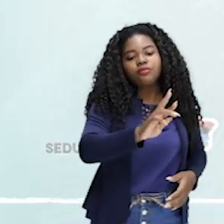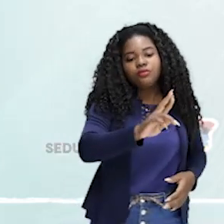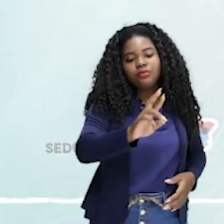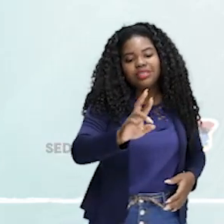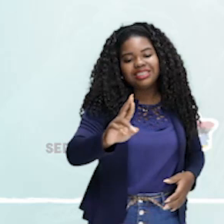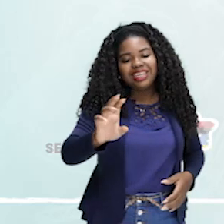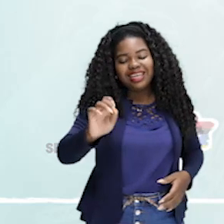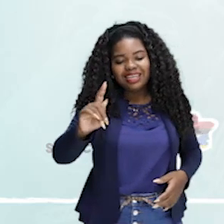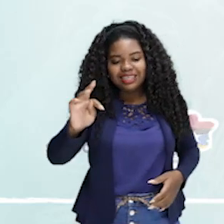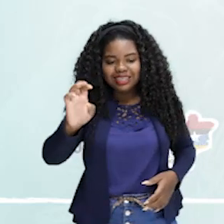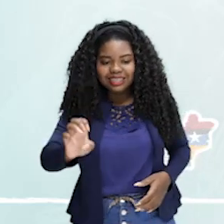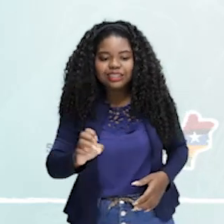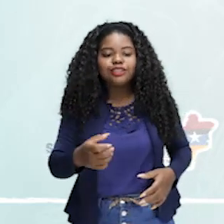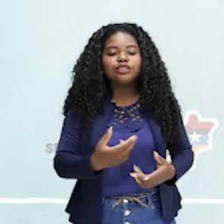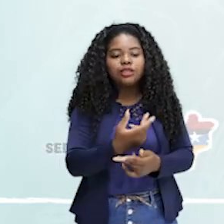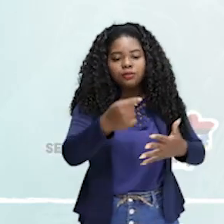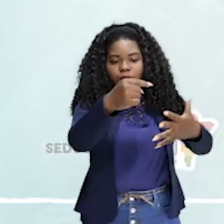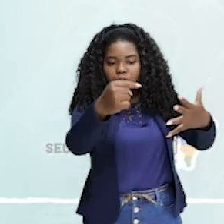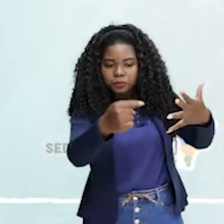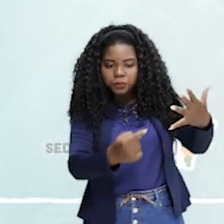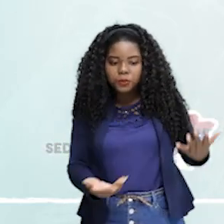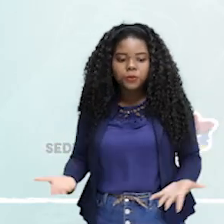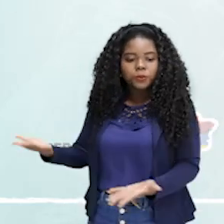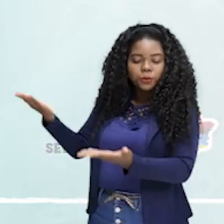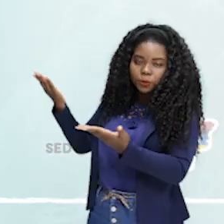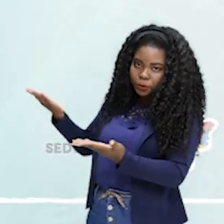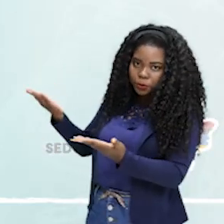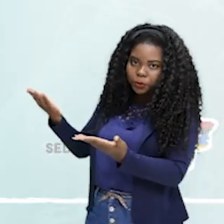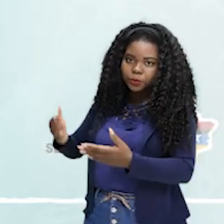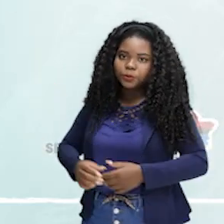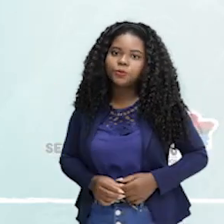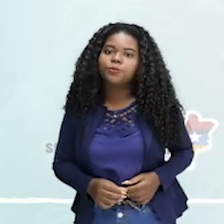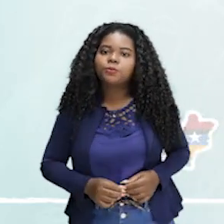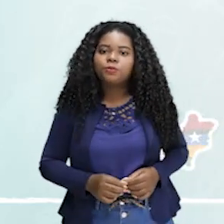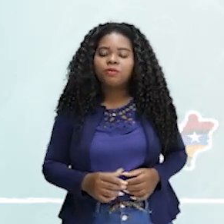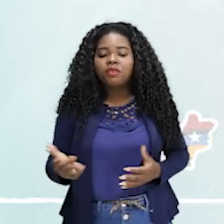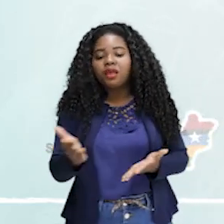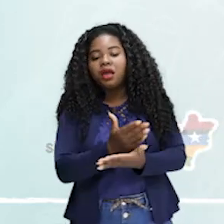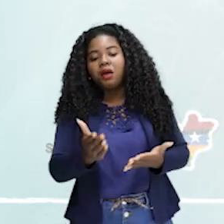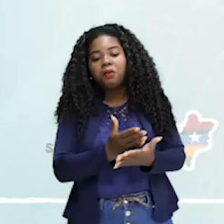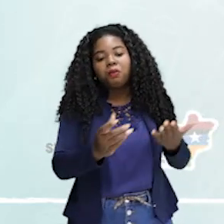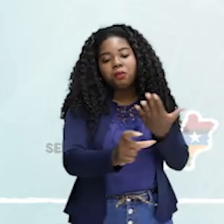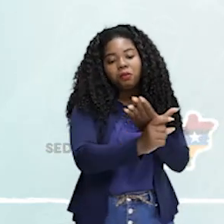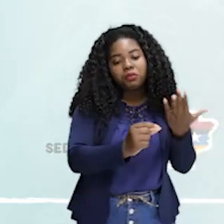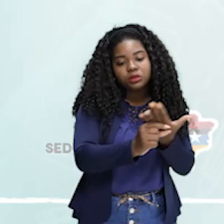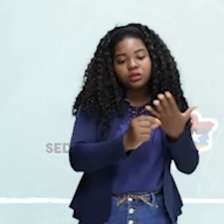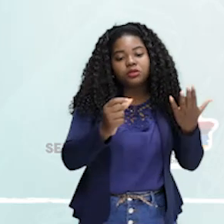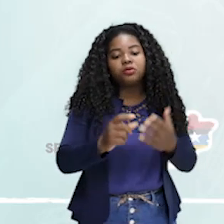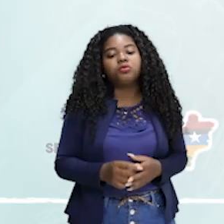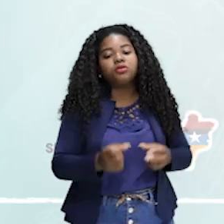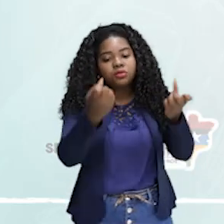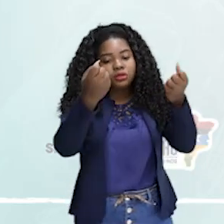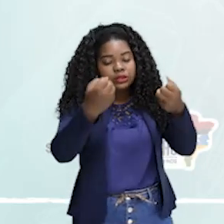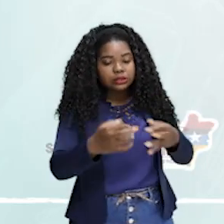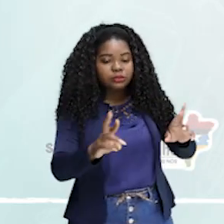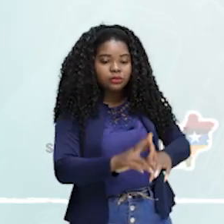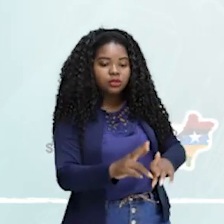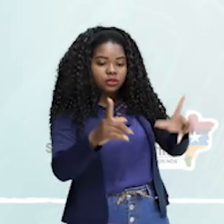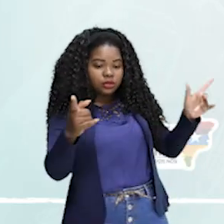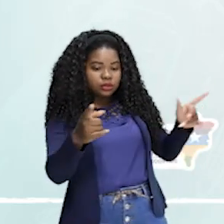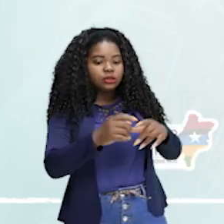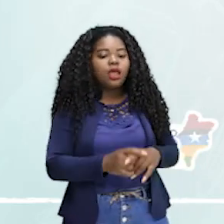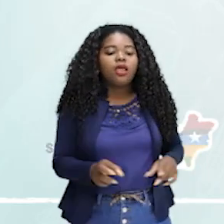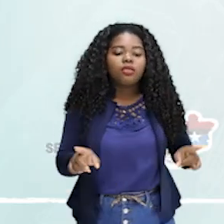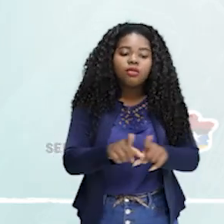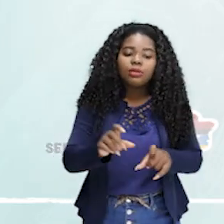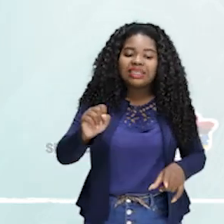as florestas tropicais ou equatoriais, a gente vai explicar a distinção, alguns autores fazem essa distinção, as famosas savanas, que aqui